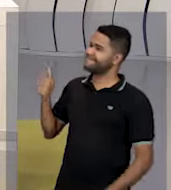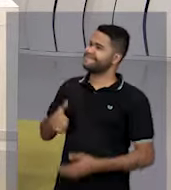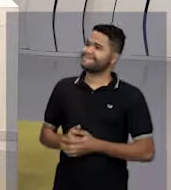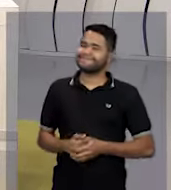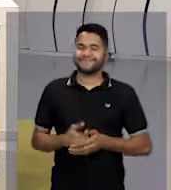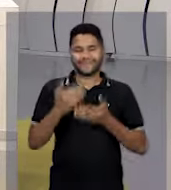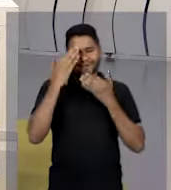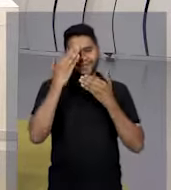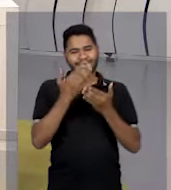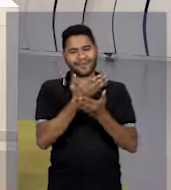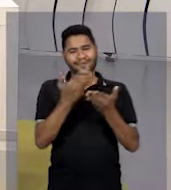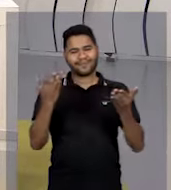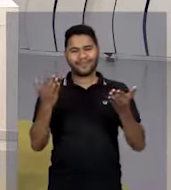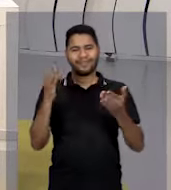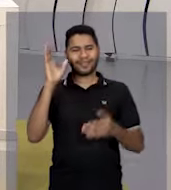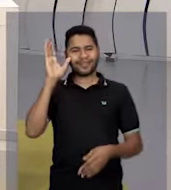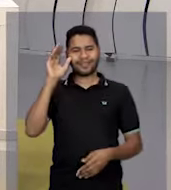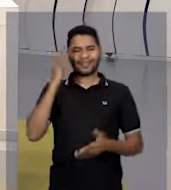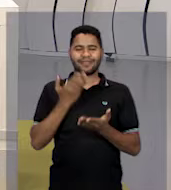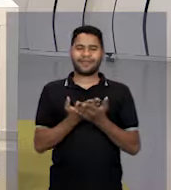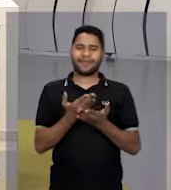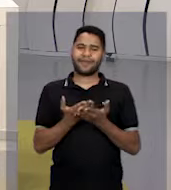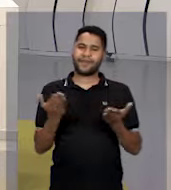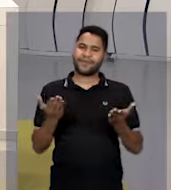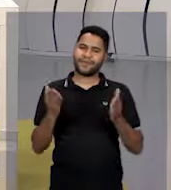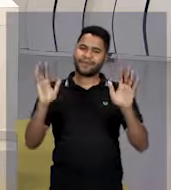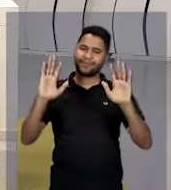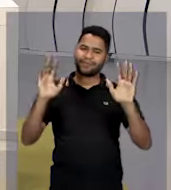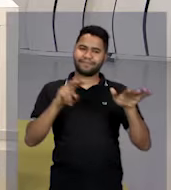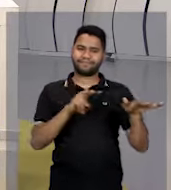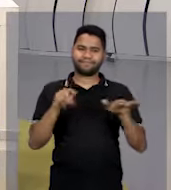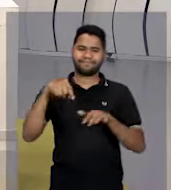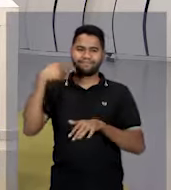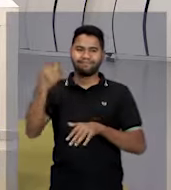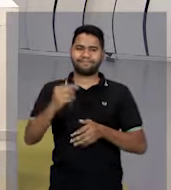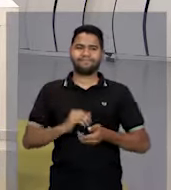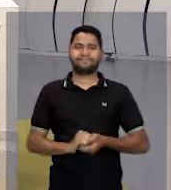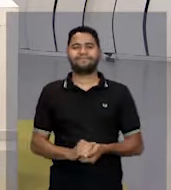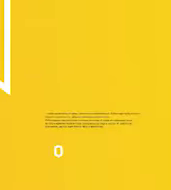Obrigado a todos vocês por assistirem a aula de hoje e até a semana que vem.